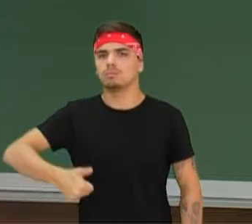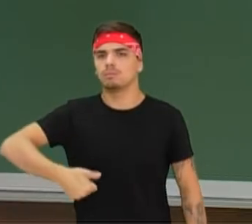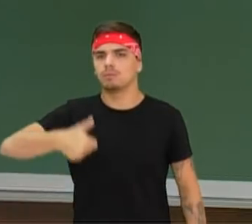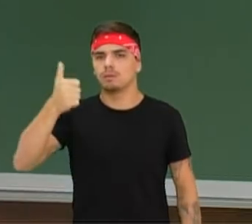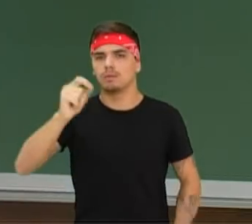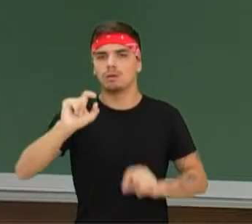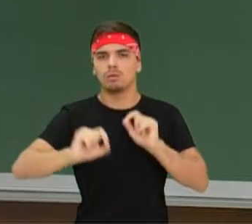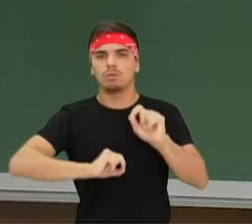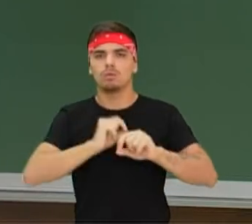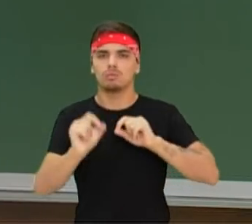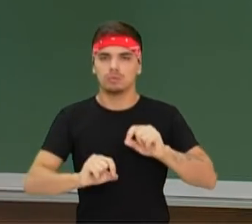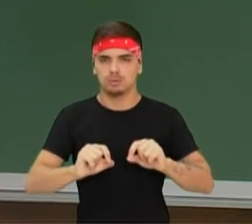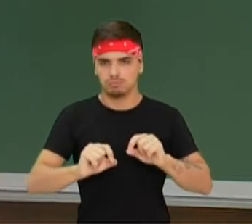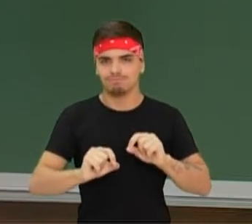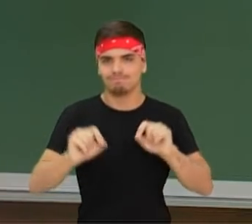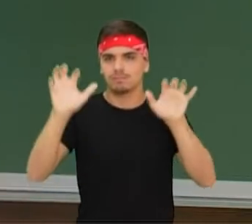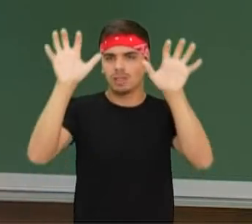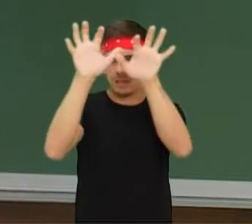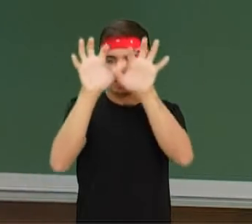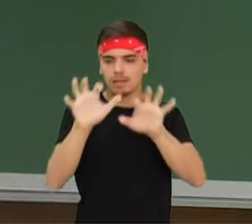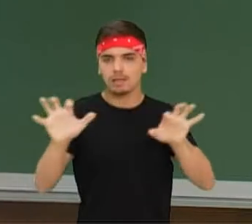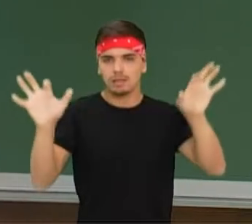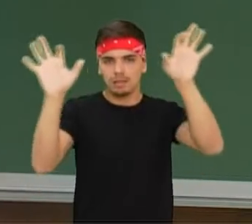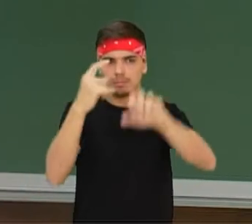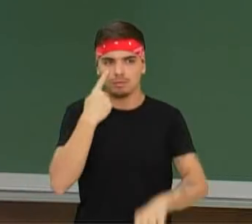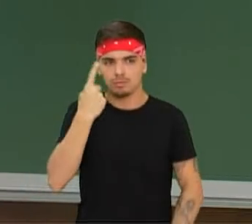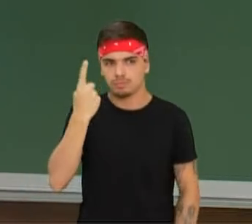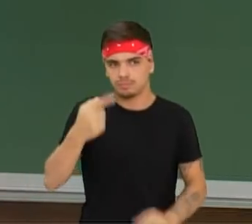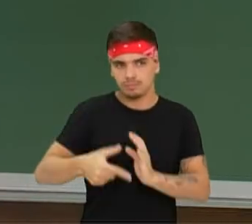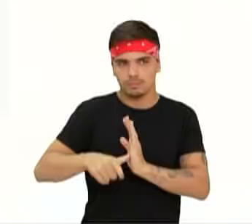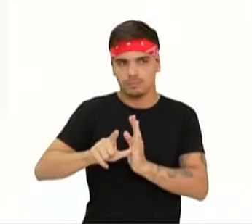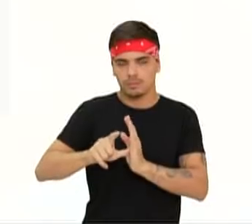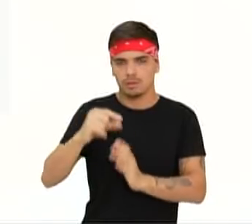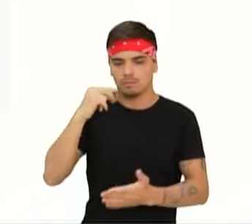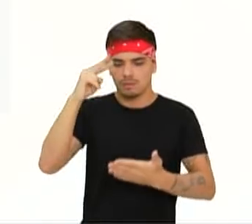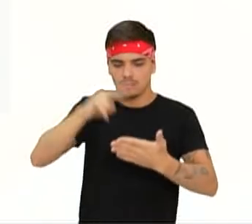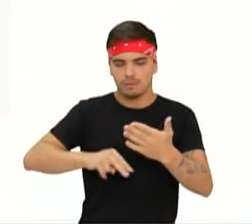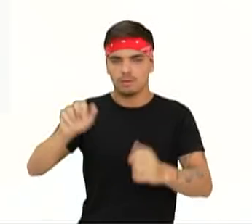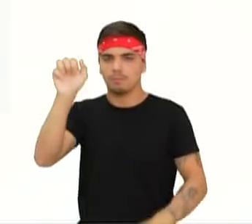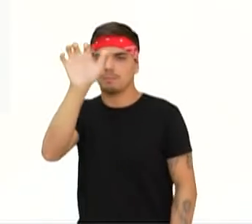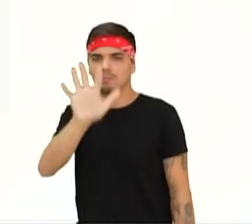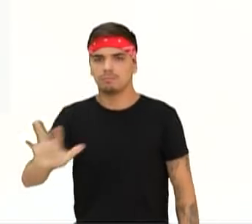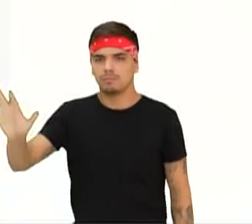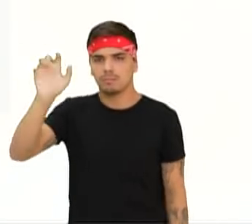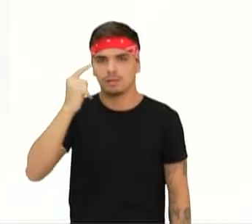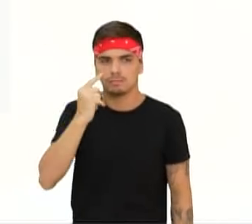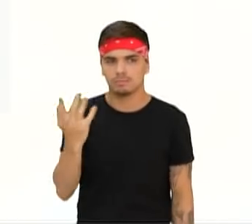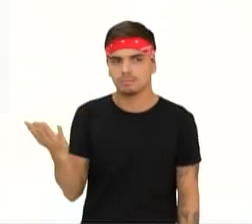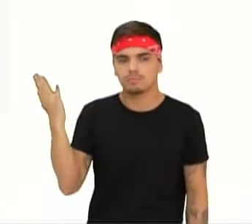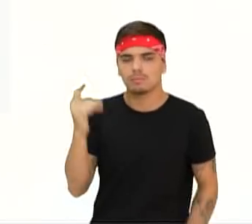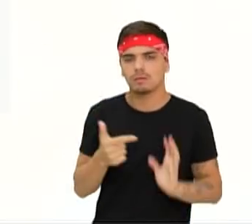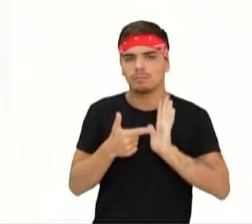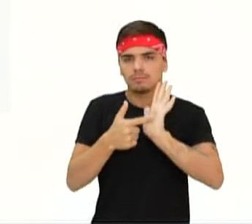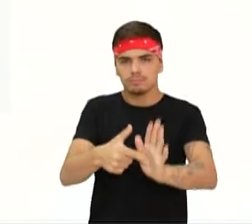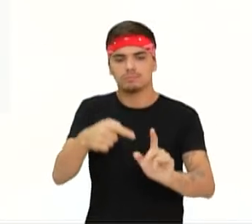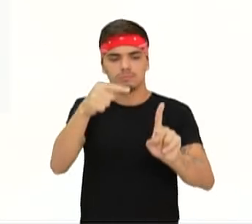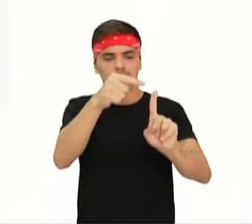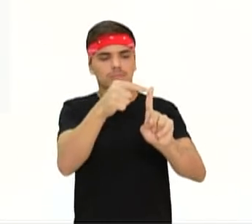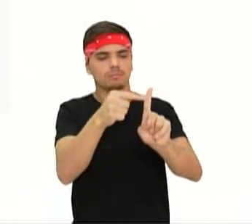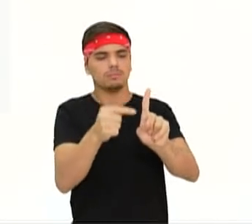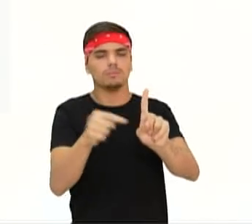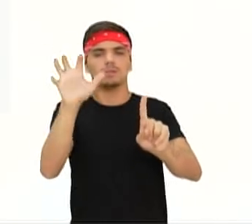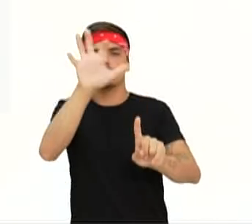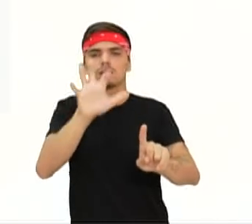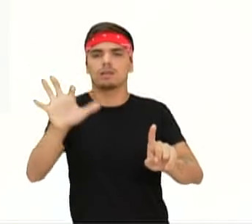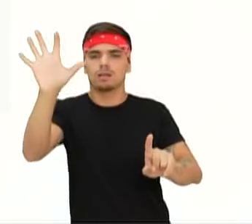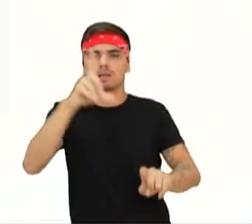do clima, tá? Só que antes vamos analisar esse mapa, né? Esse mapa ele mostra os tipos de clima que nós temos no